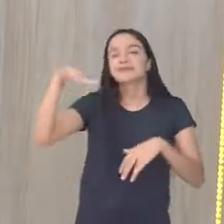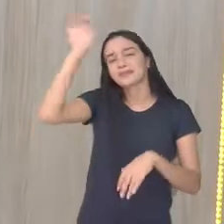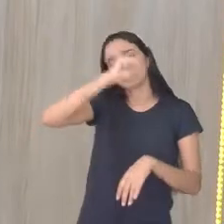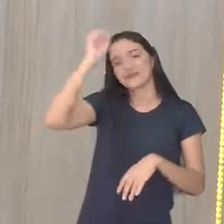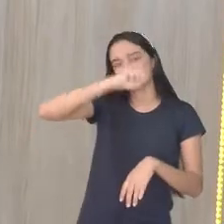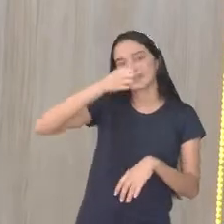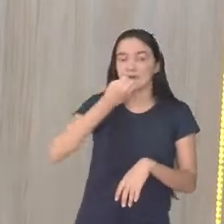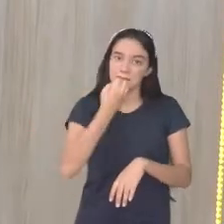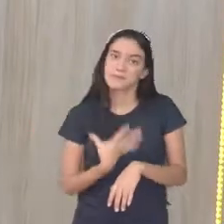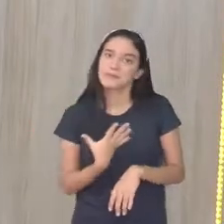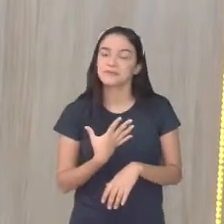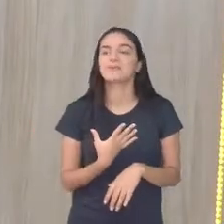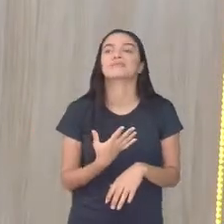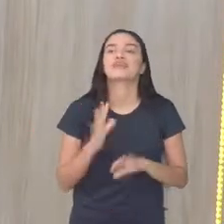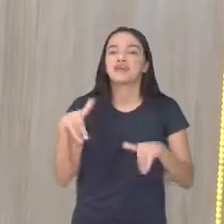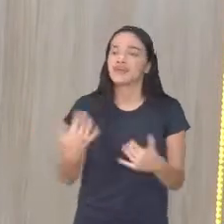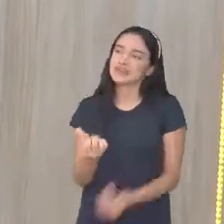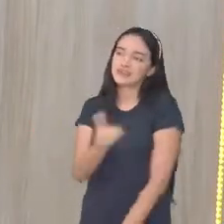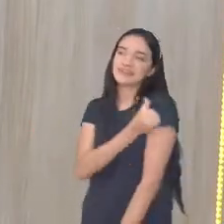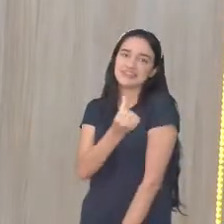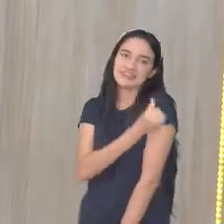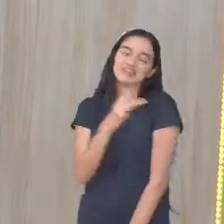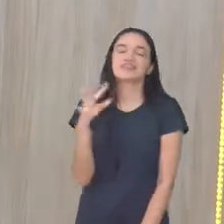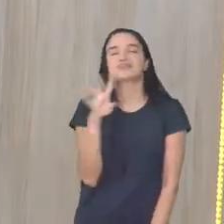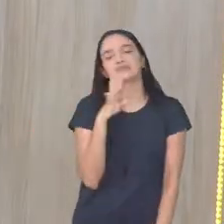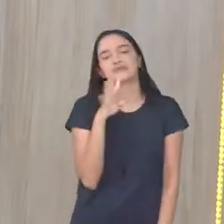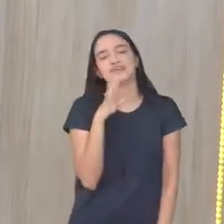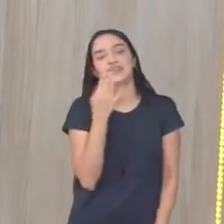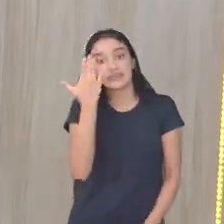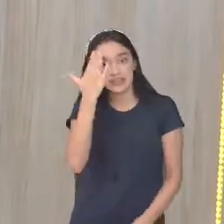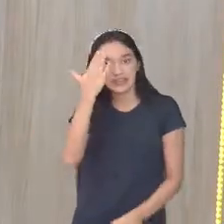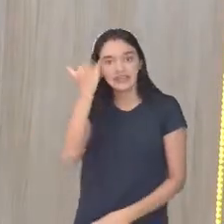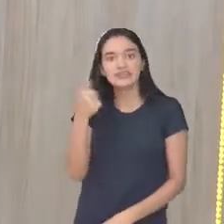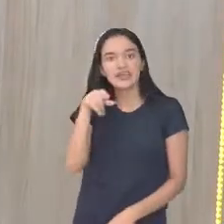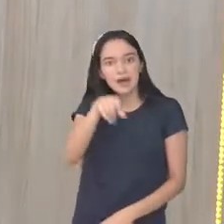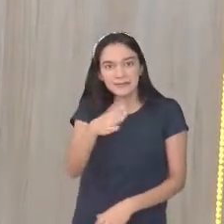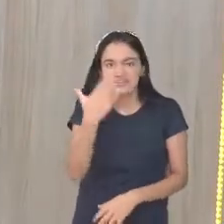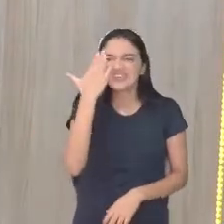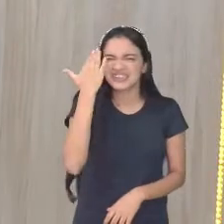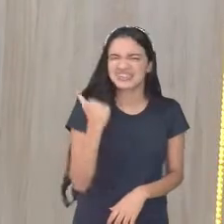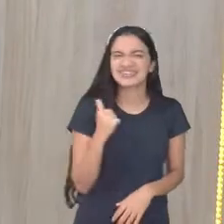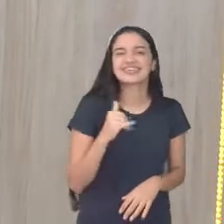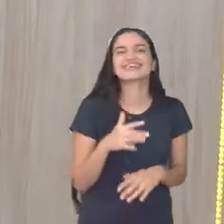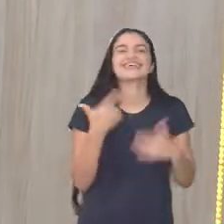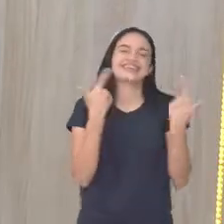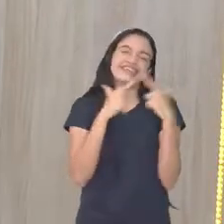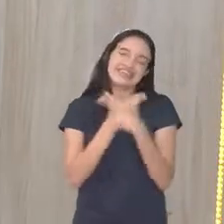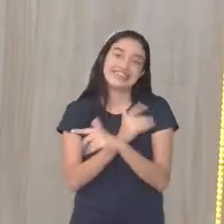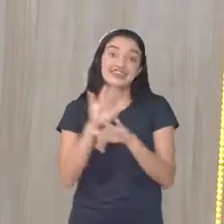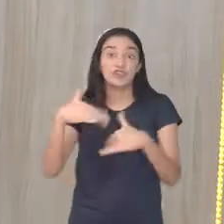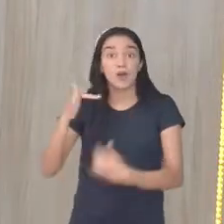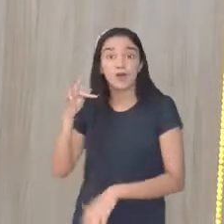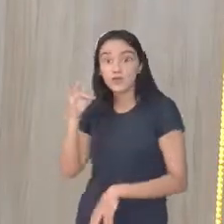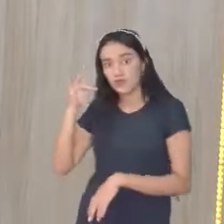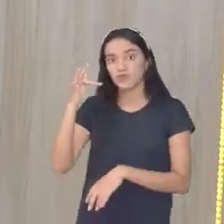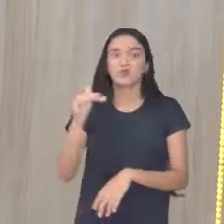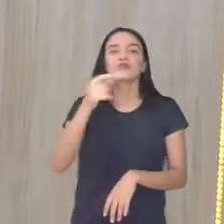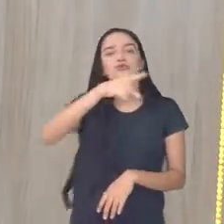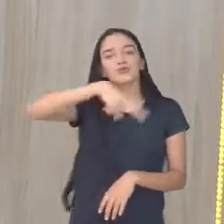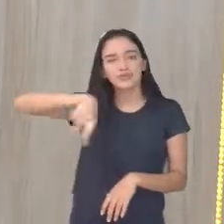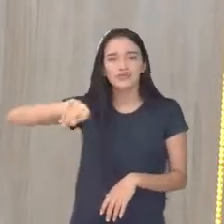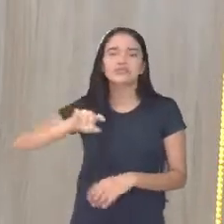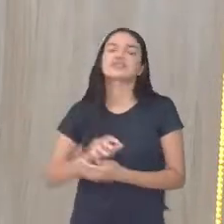O autorretrato aí como um simulacro, como uma tentativa de criar uma outra realidade. Uma outra realidade,